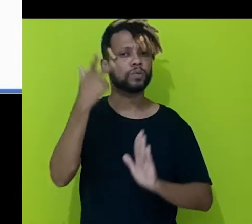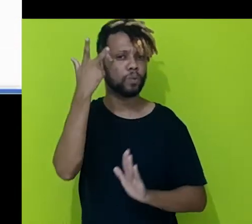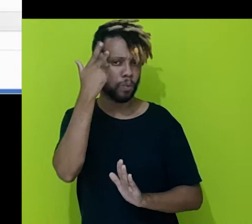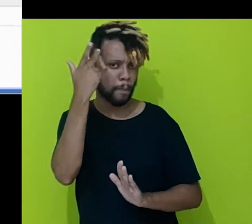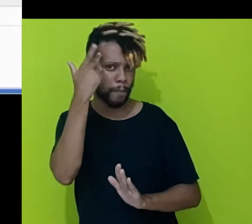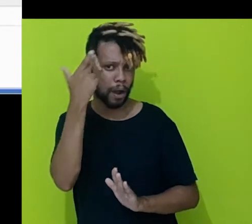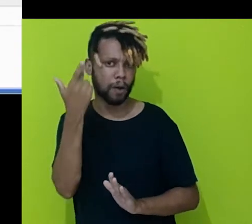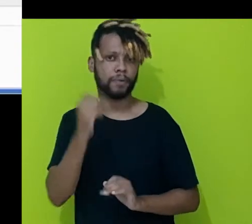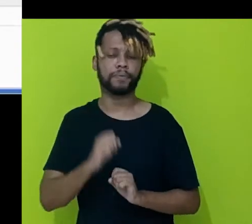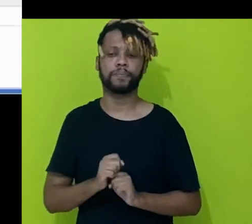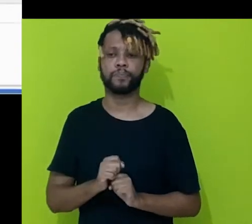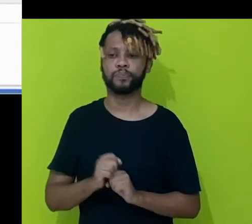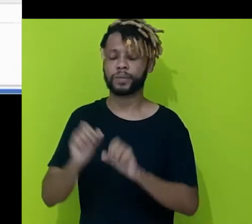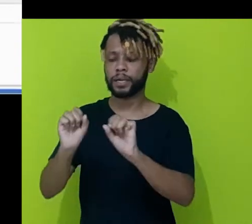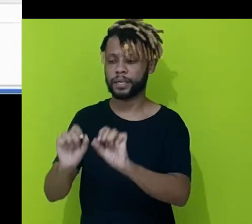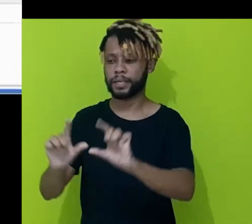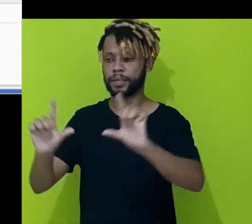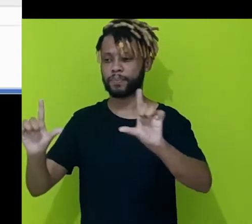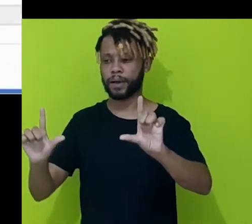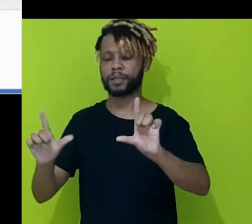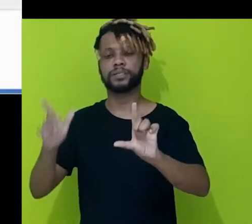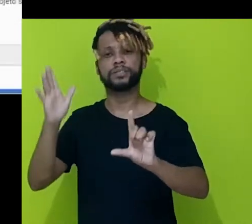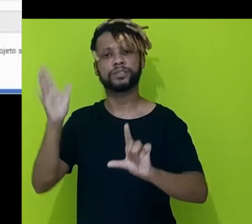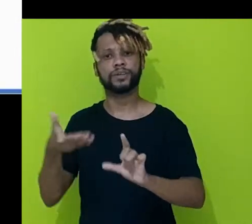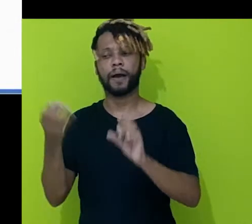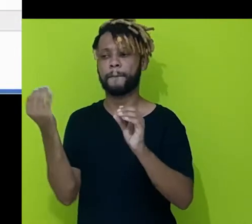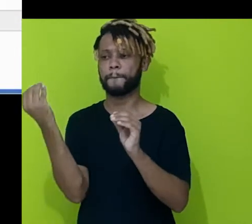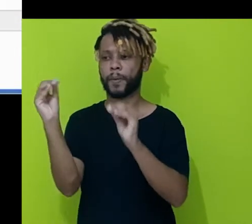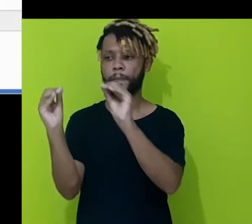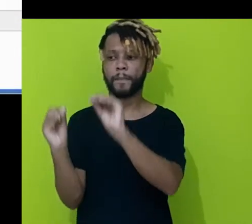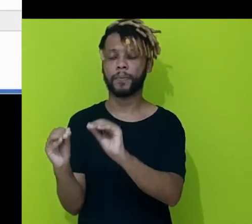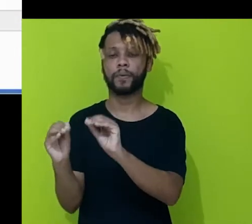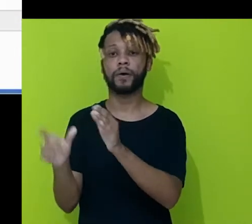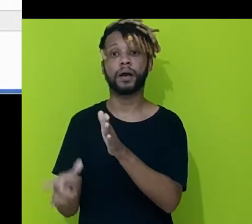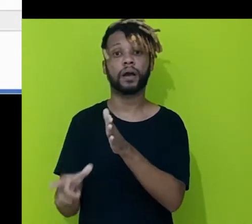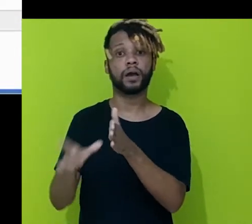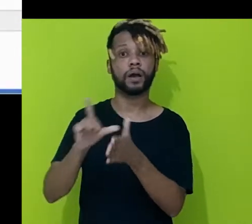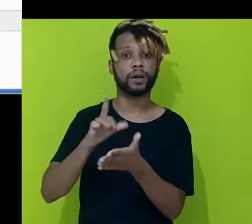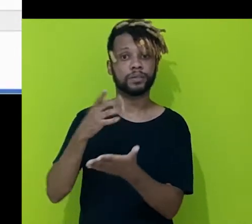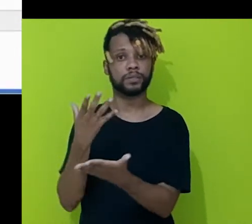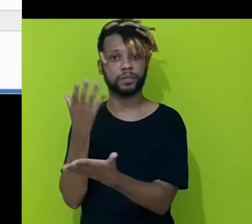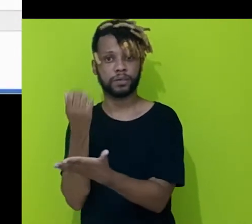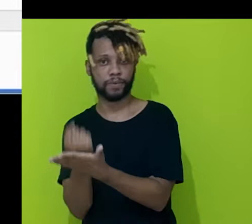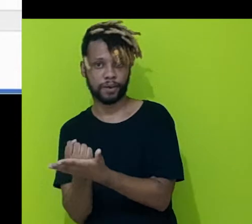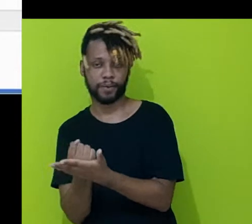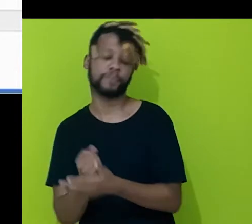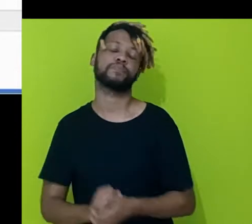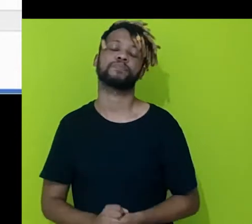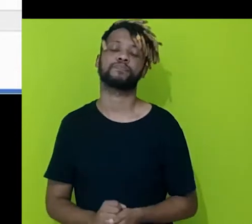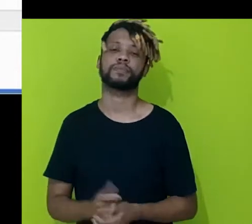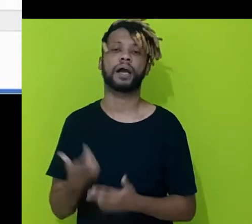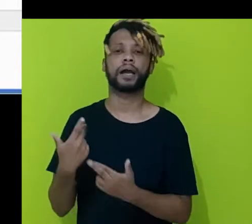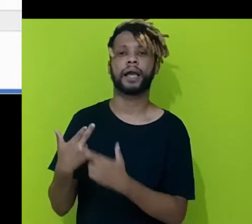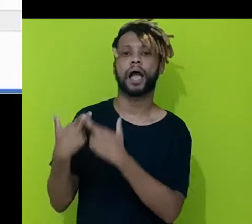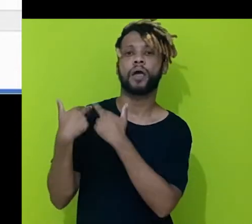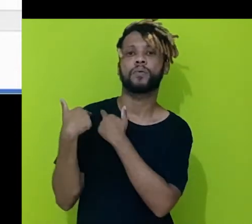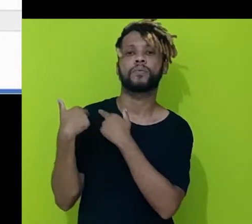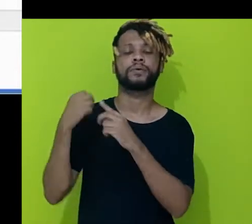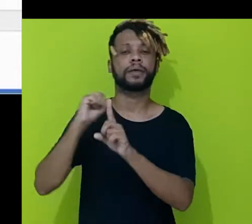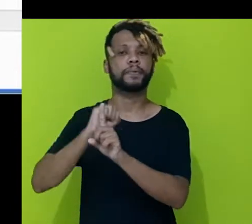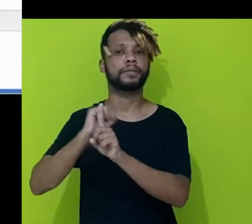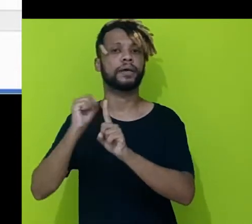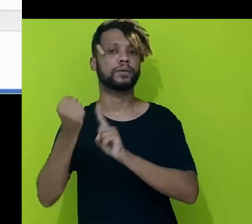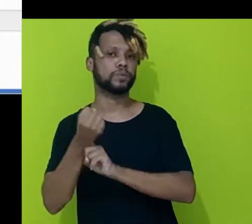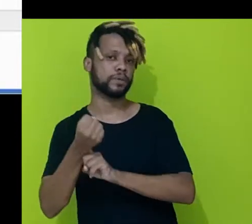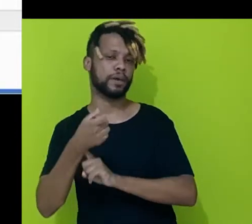gente preencheu, né, antes de salvar, para responsabilidade social. Então a gente vai seguindo aqui